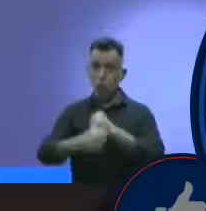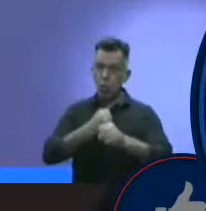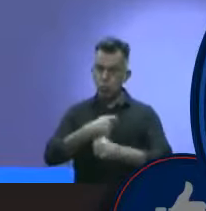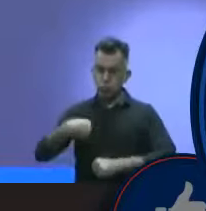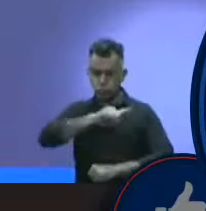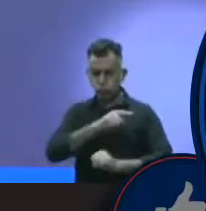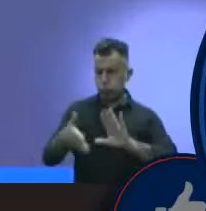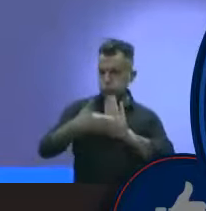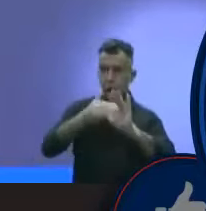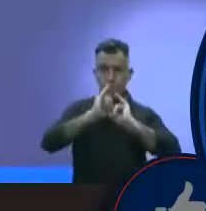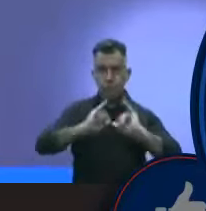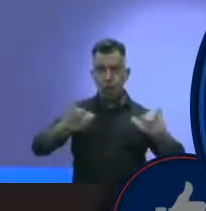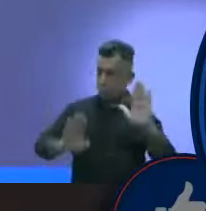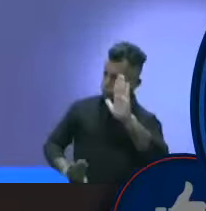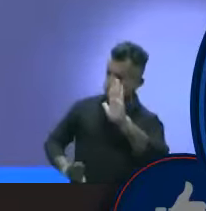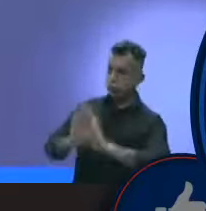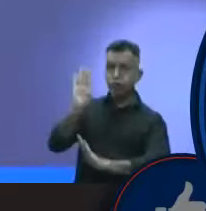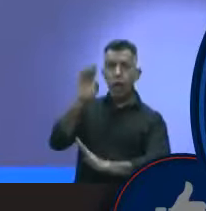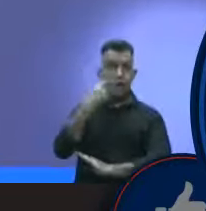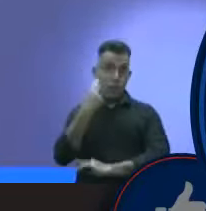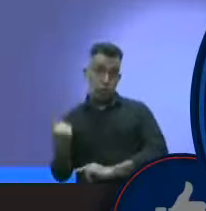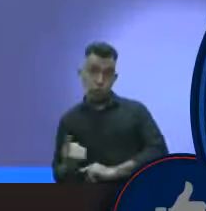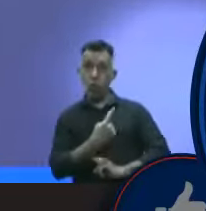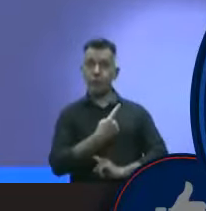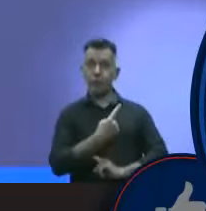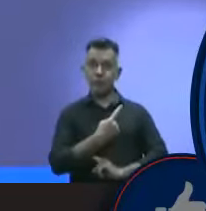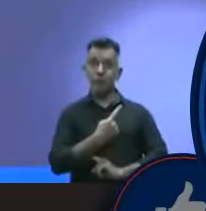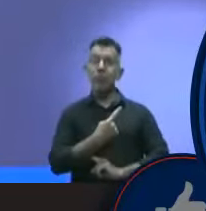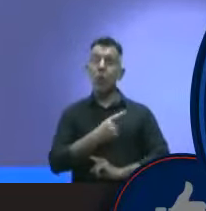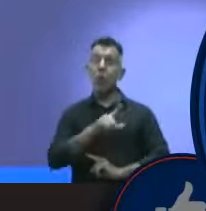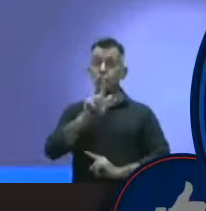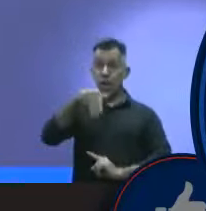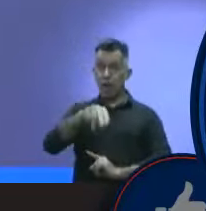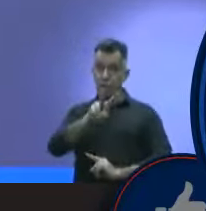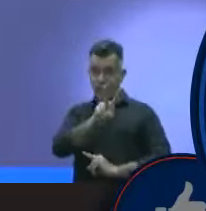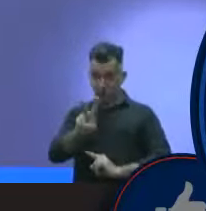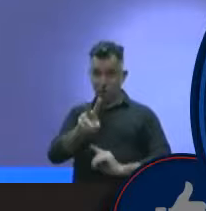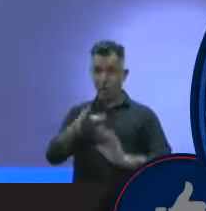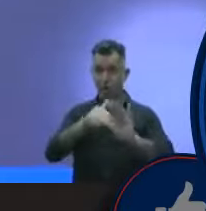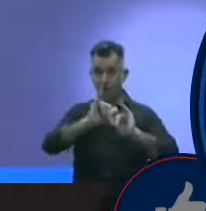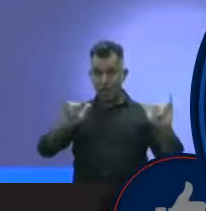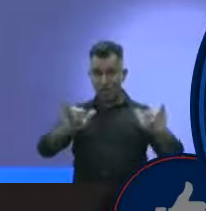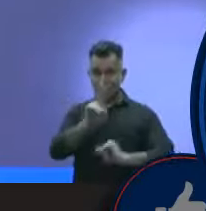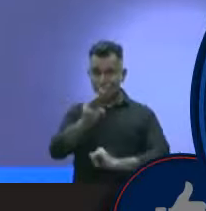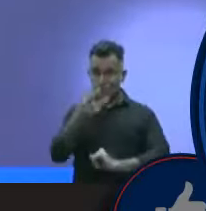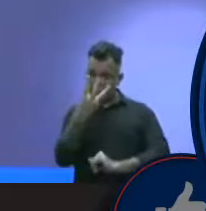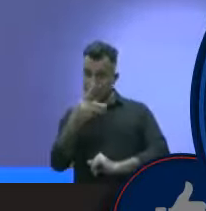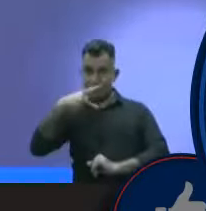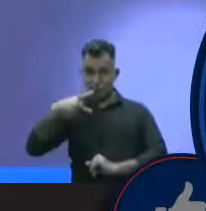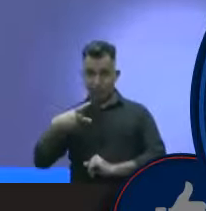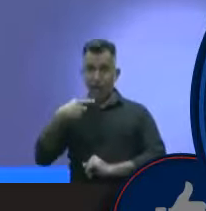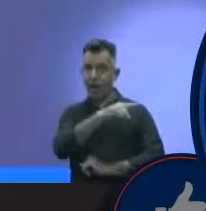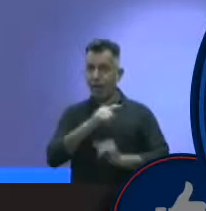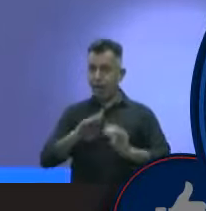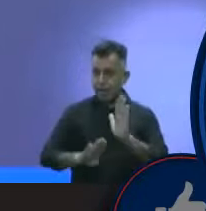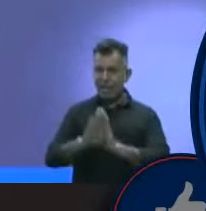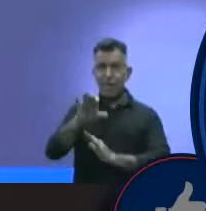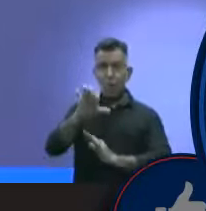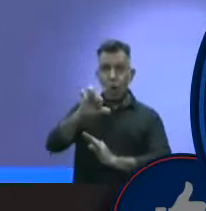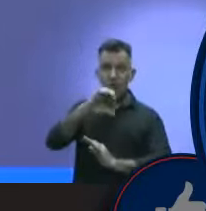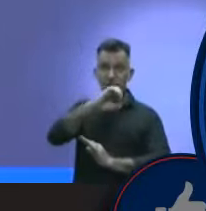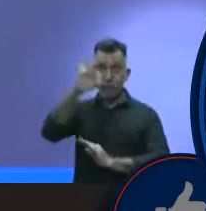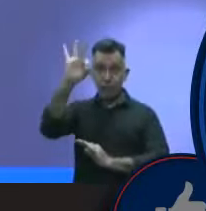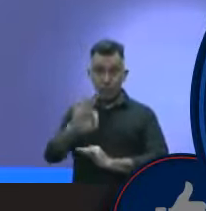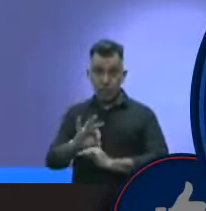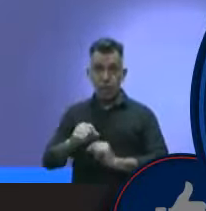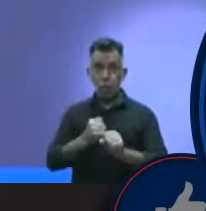nosso Marketplace, que já decolou. Aí, ó, segura, veja hein? Só. O GMV do Marketplace, o chamado 3P aqui, cresceu